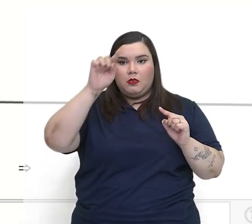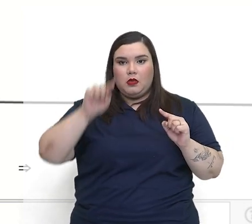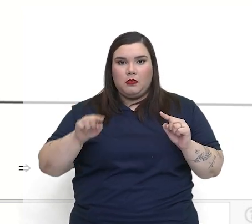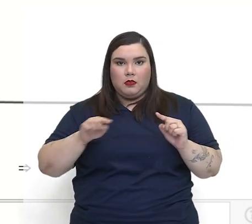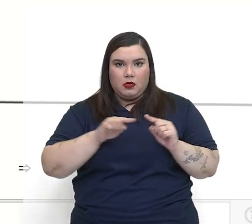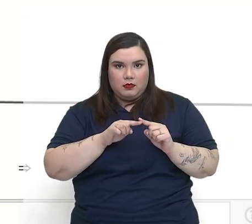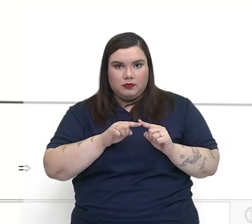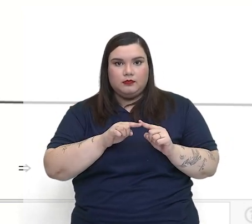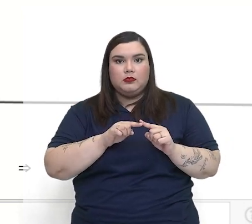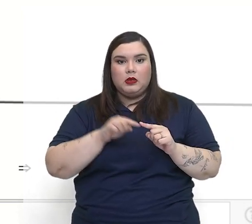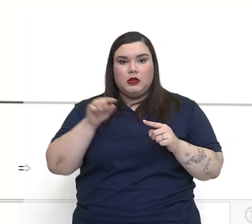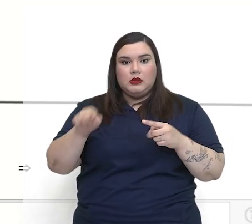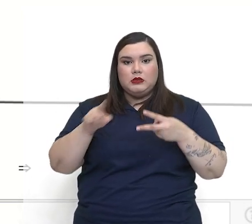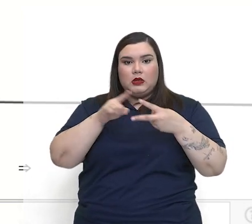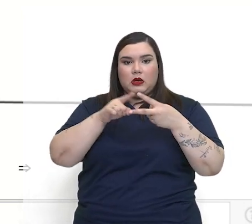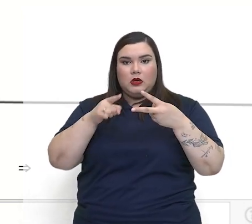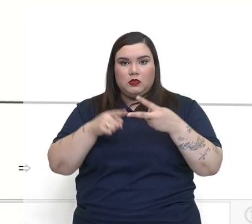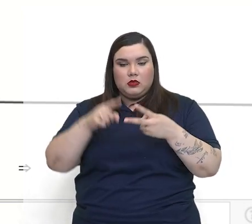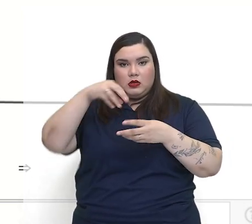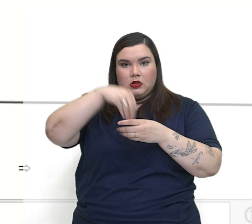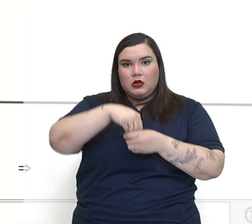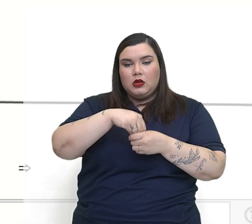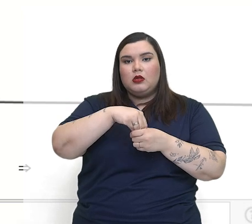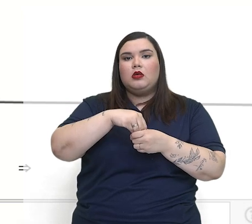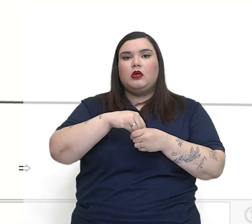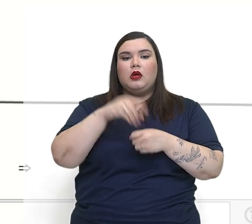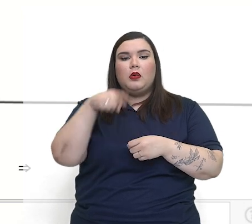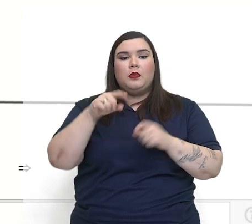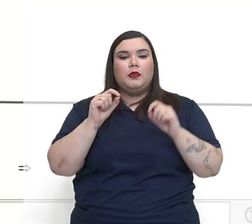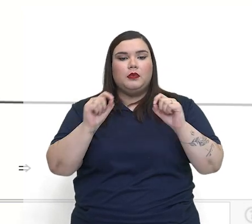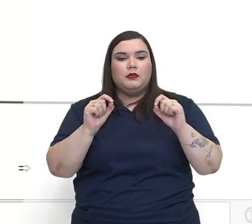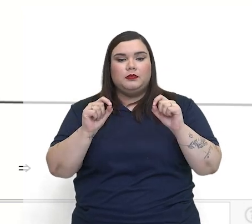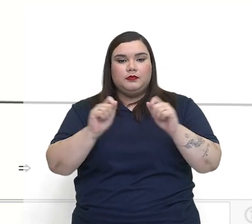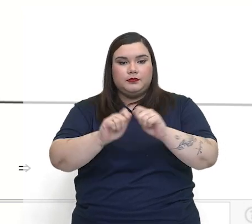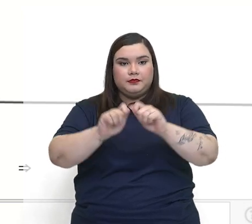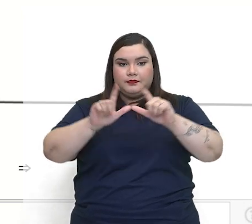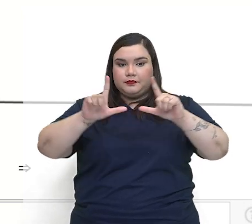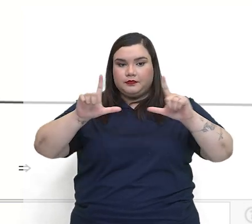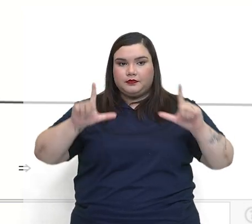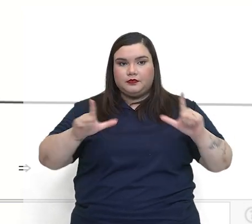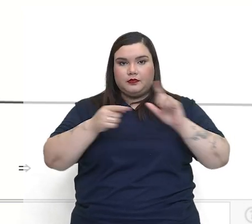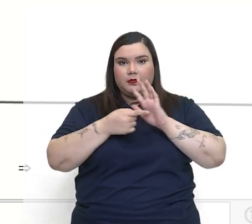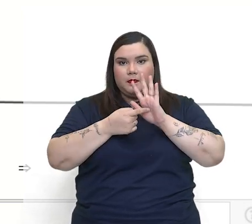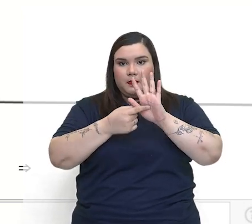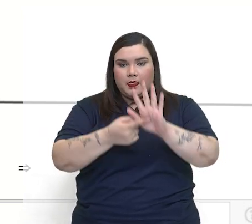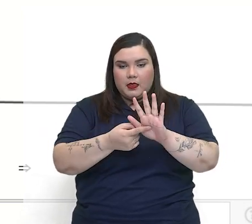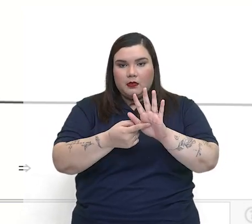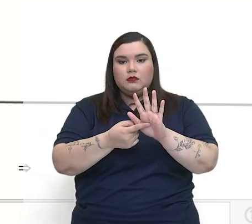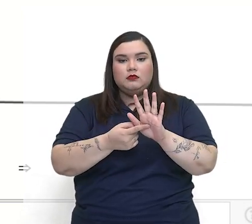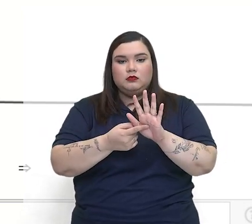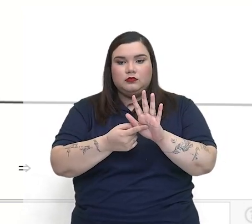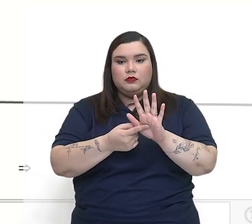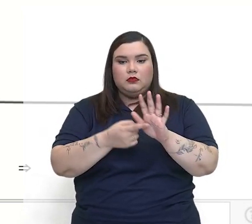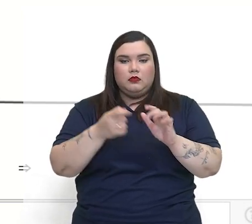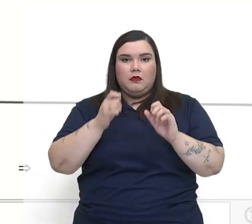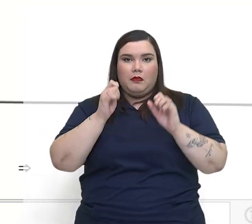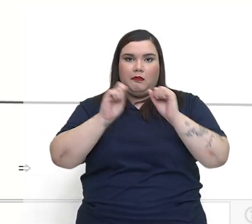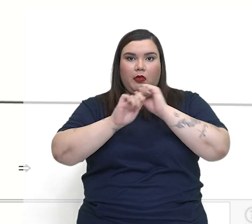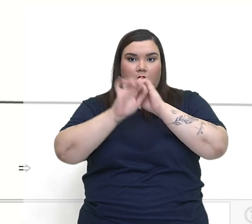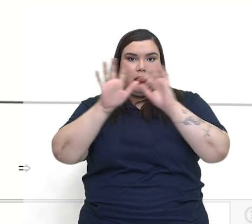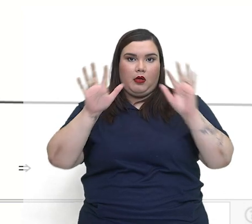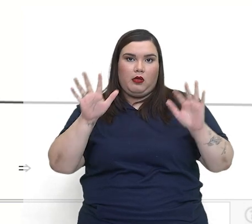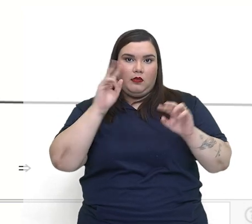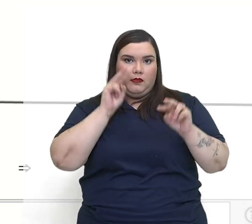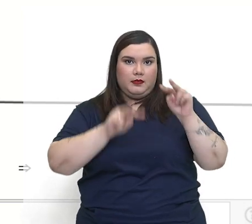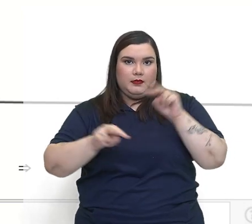esse ângulo interno, pessoal, é essa região interna formada aqui. Deixa eu aumentar aqui um pouco para ver se fica mais